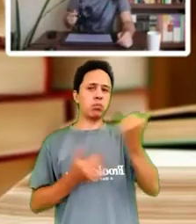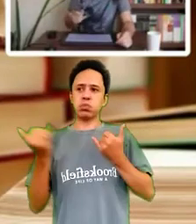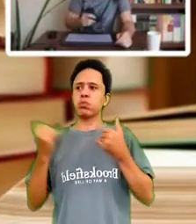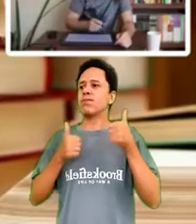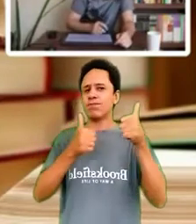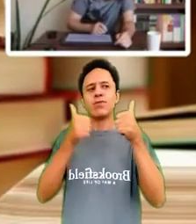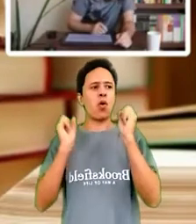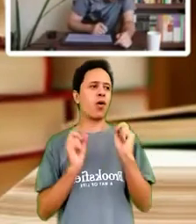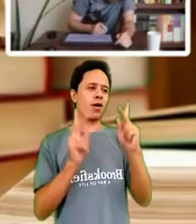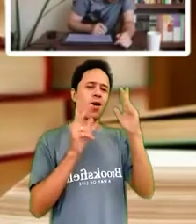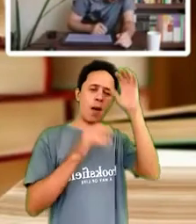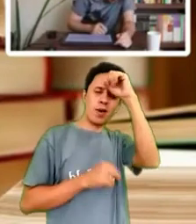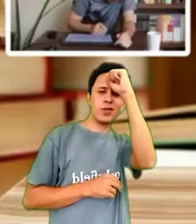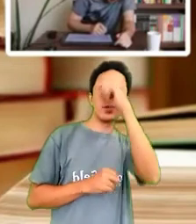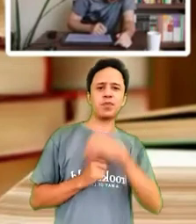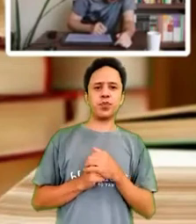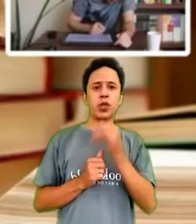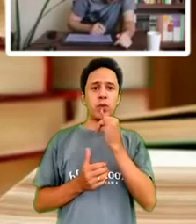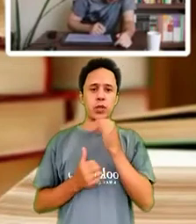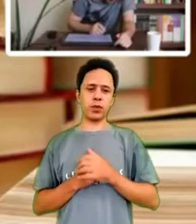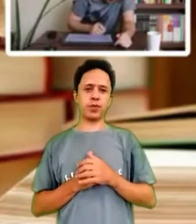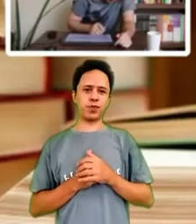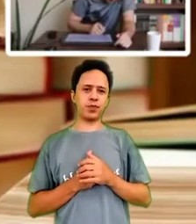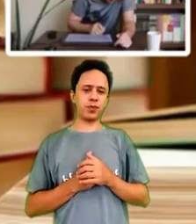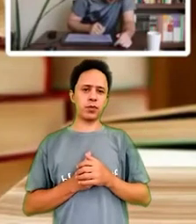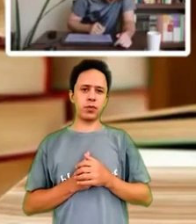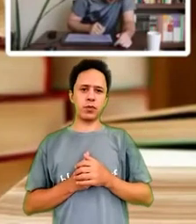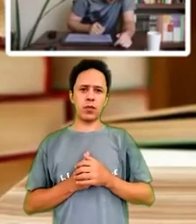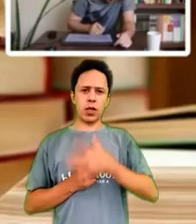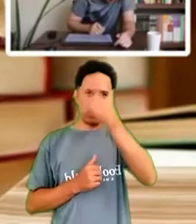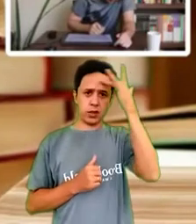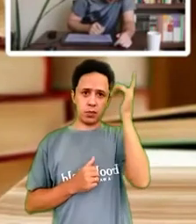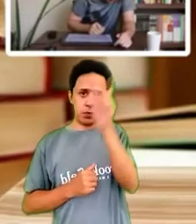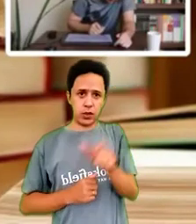podia conversar melhor. Então, por exemplo, as pessoas